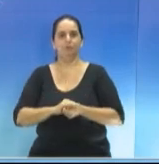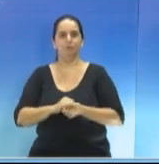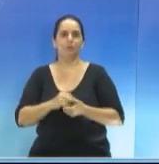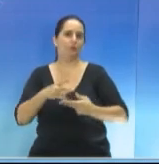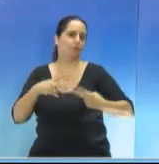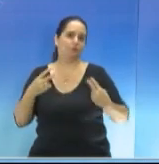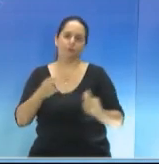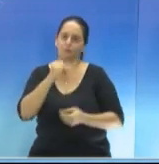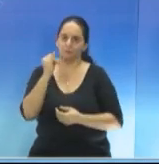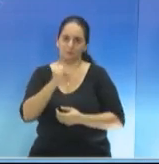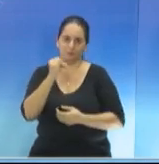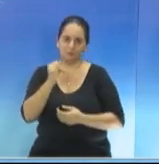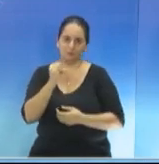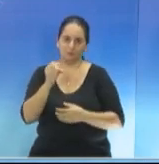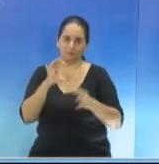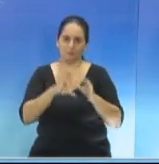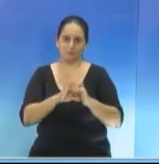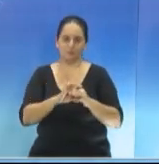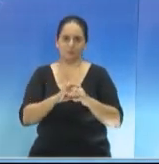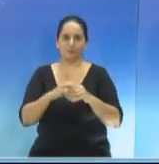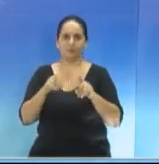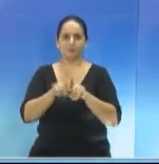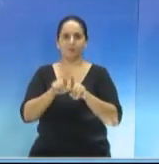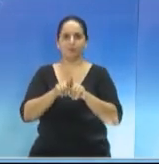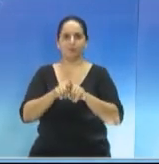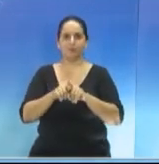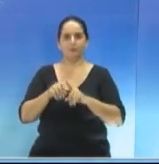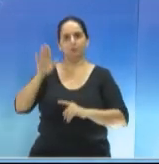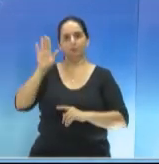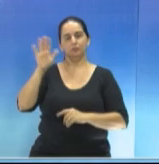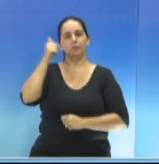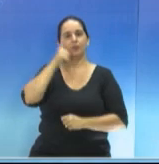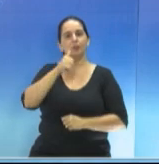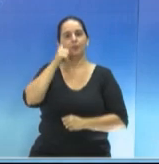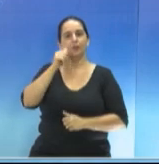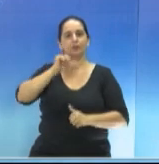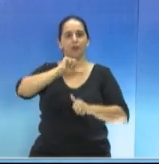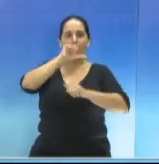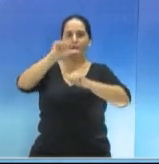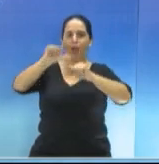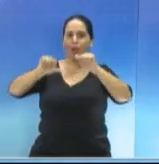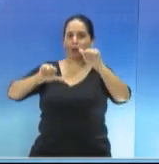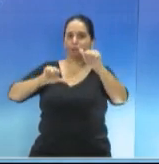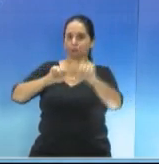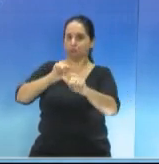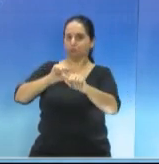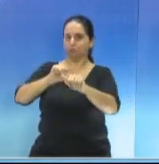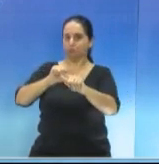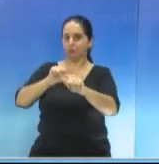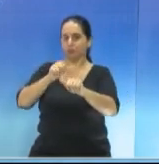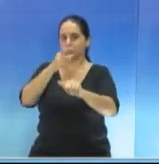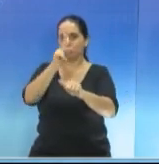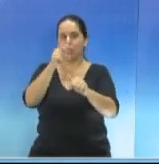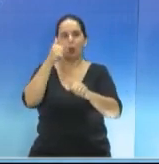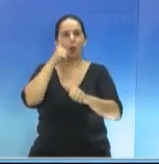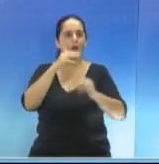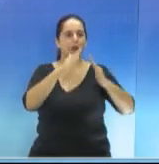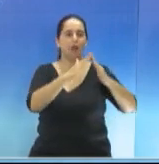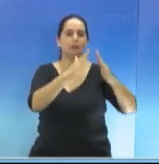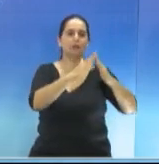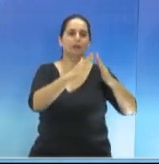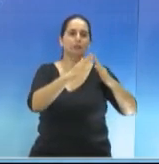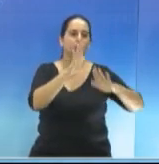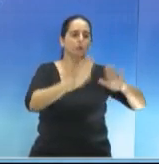tinham algo em comum. E os papéis femininos estavam mudando naquela época, né? As mulheres só não eram mais donas do lar, né? Donas